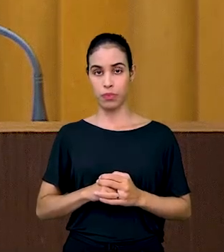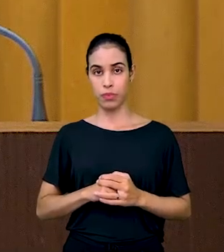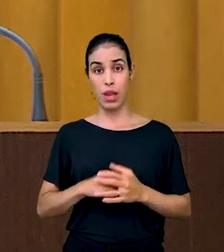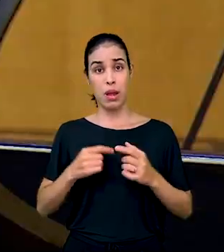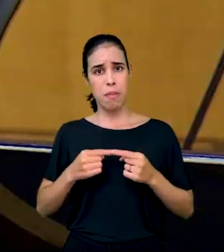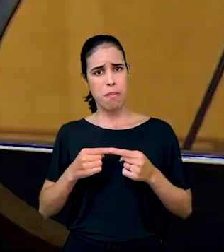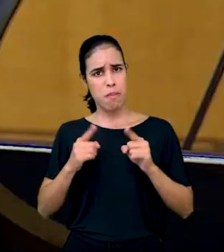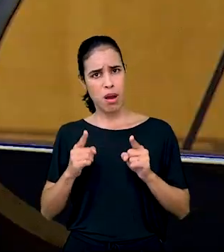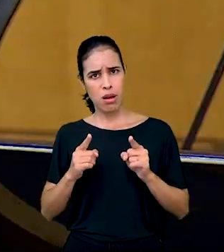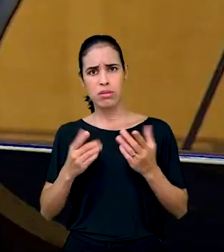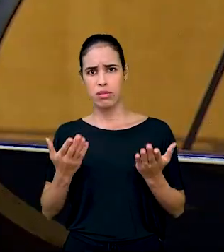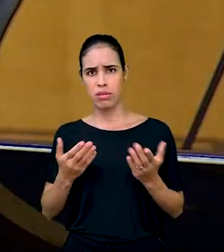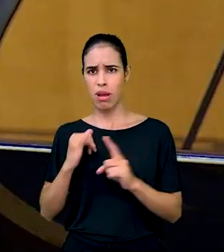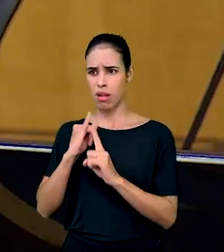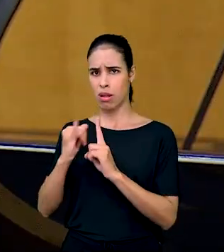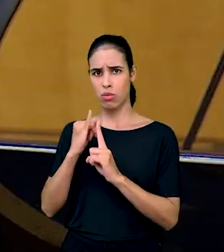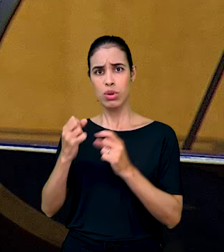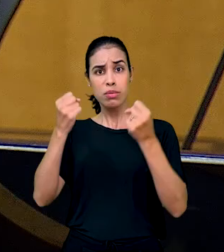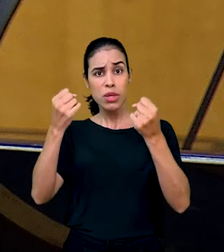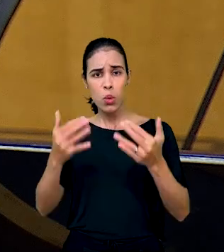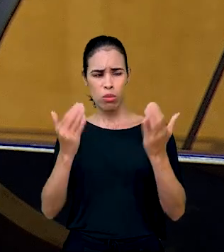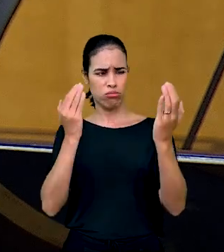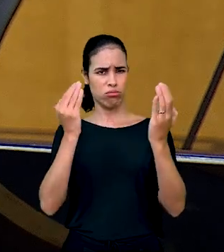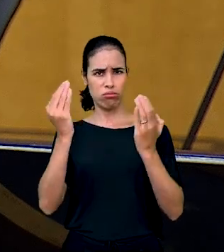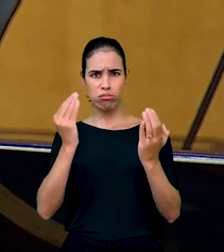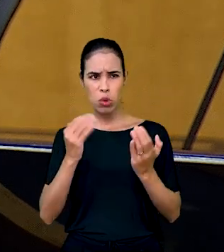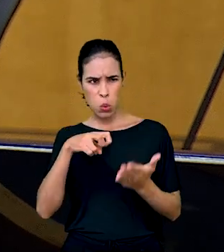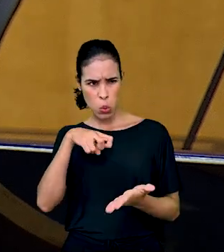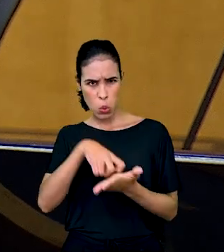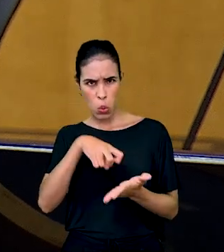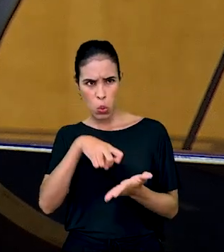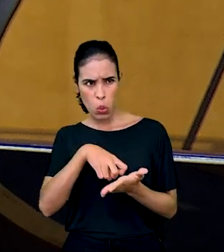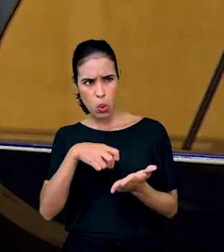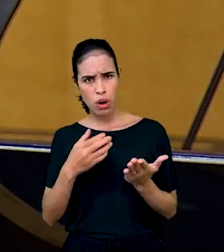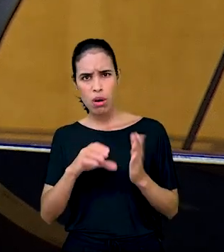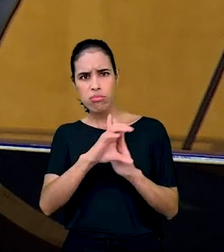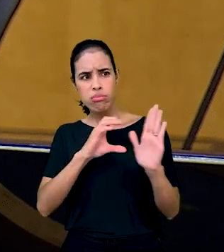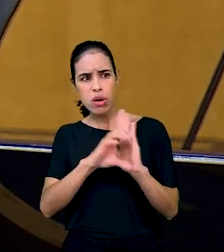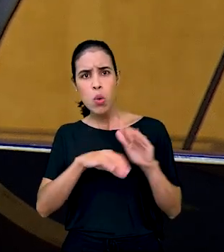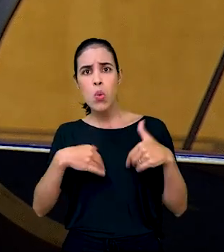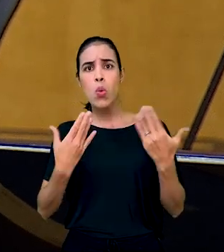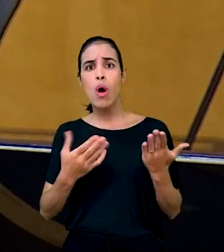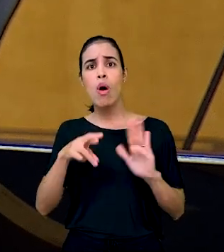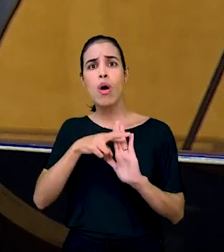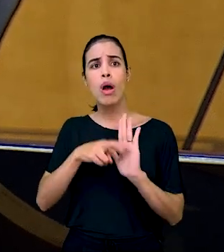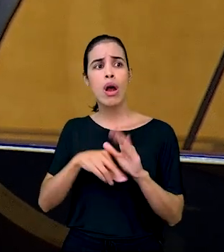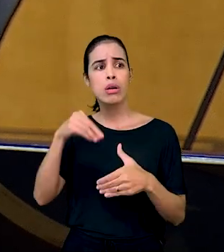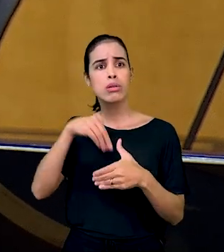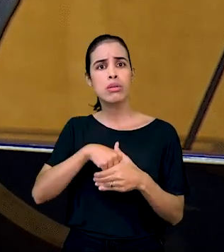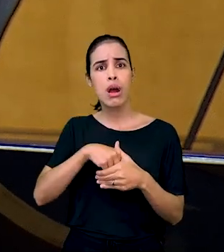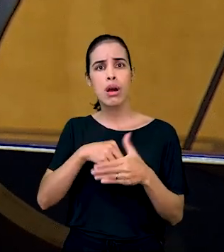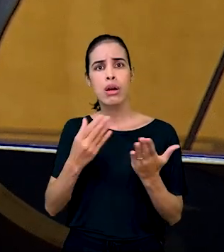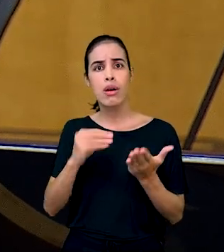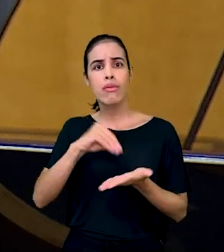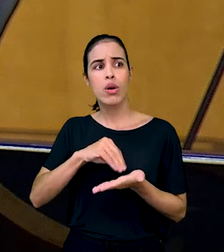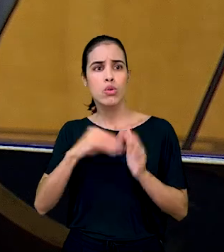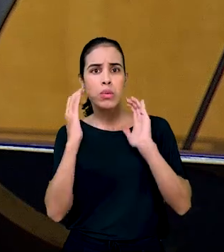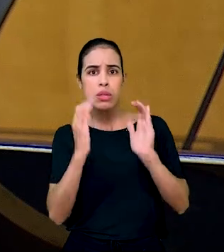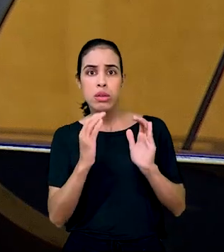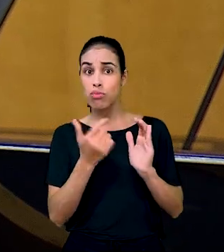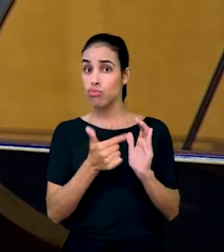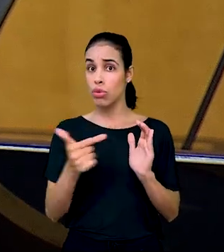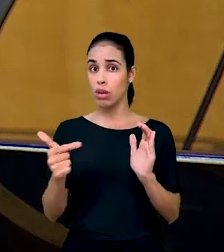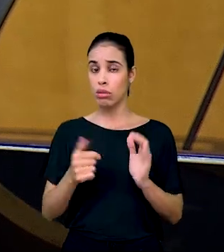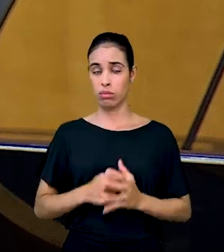anular. Entretanto, segundo o relator, a condenação questionada não tratou das normas que a empresa alegou